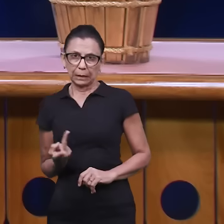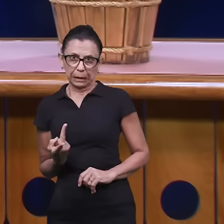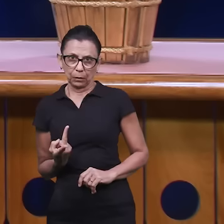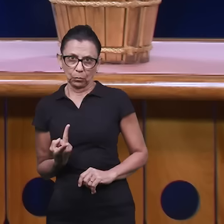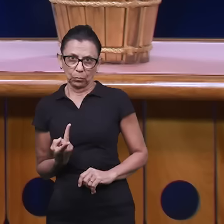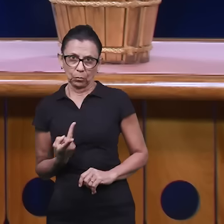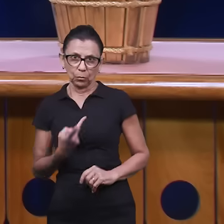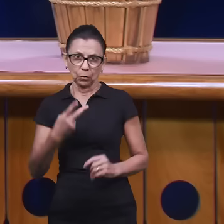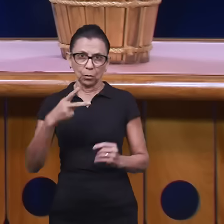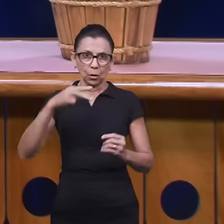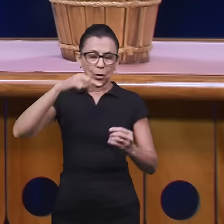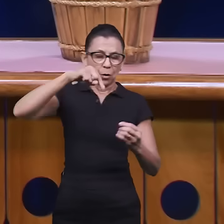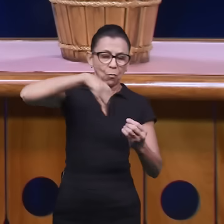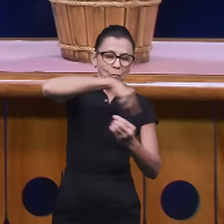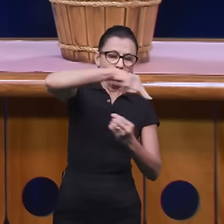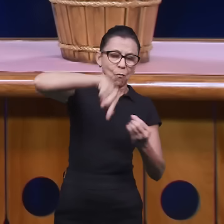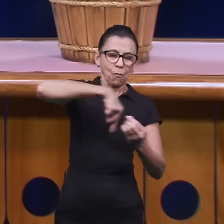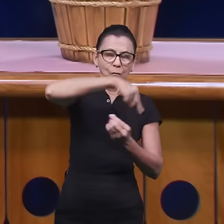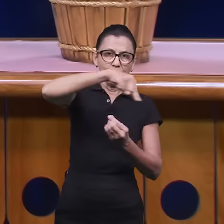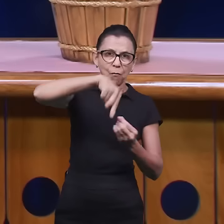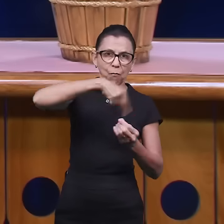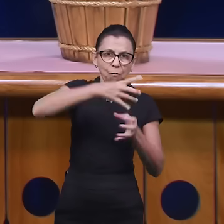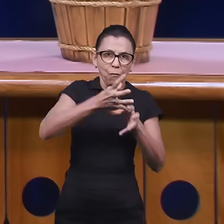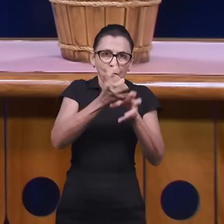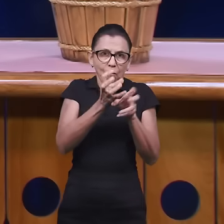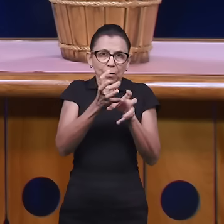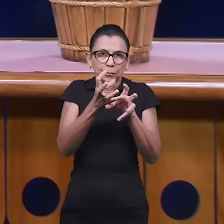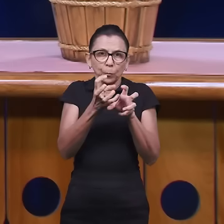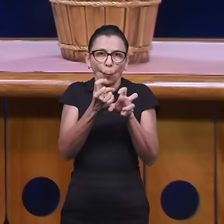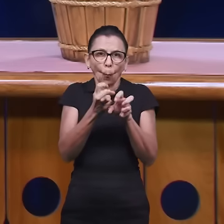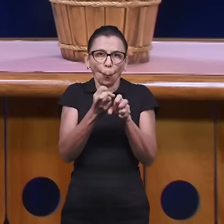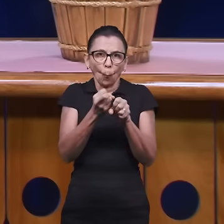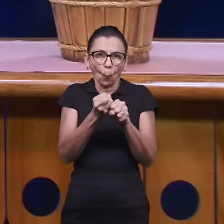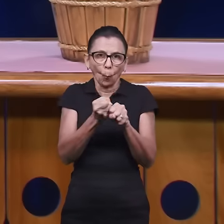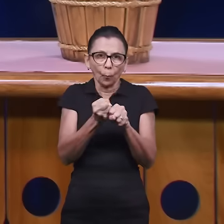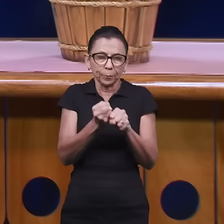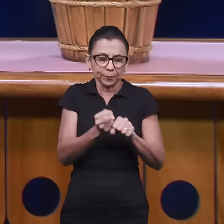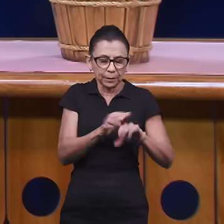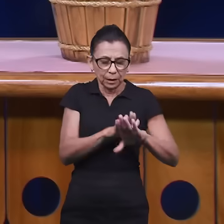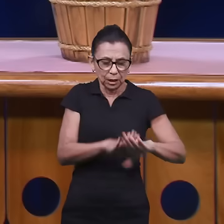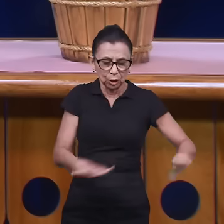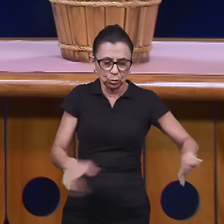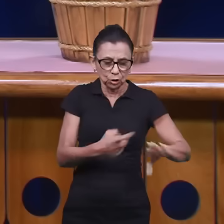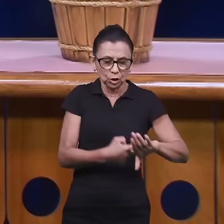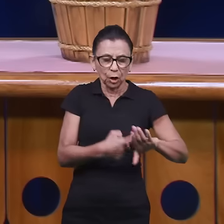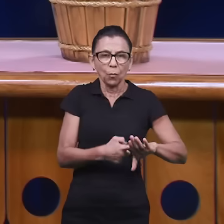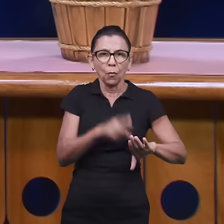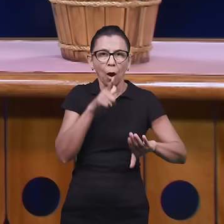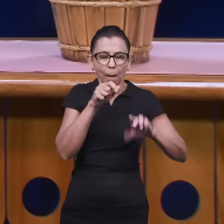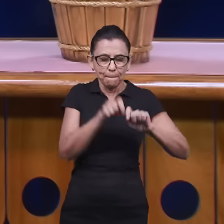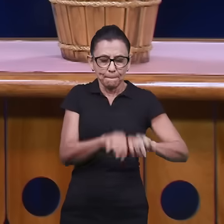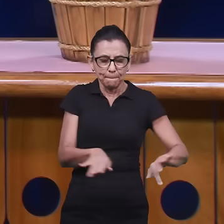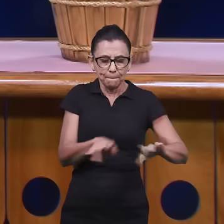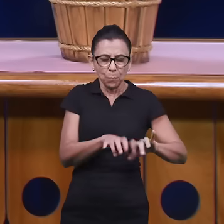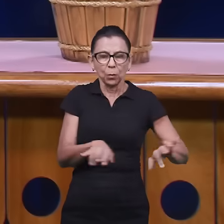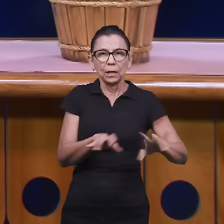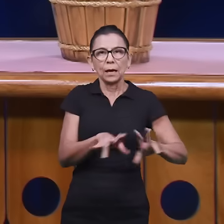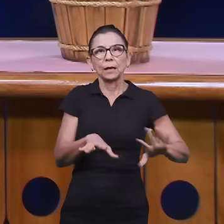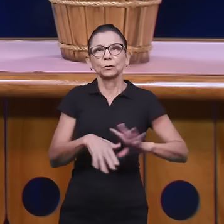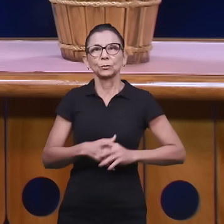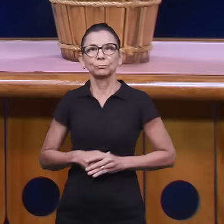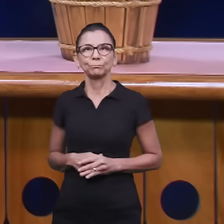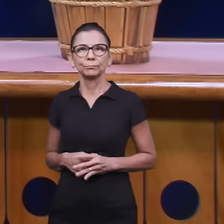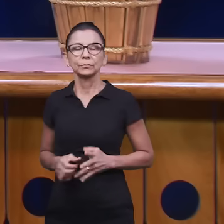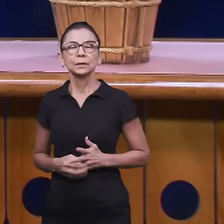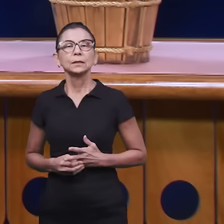seco e toda a eira molhada. Meus irmãos, isso é maravilhoso, Porque profeticamente isso fala de quem? Fala